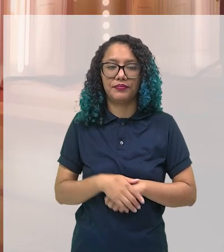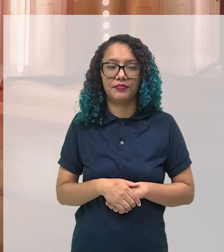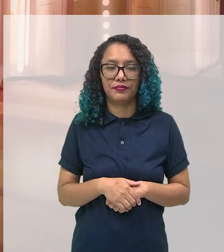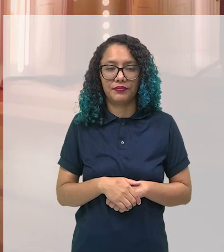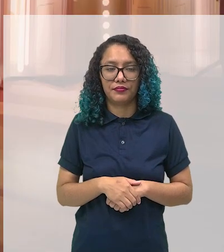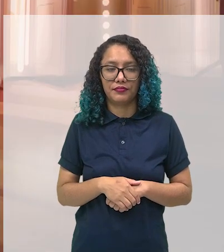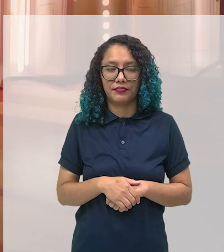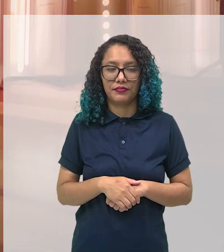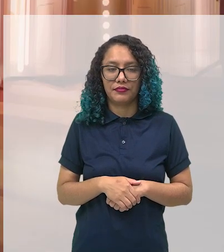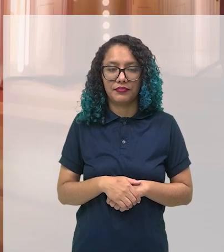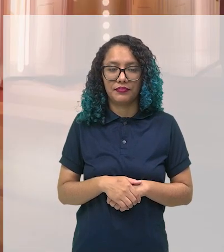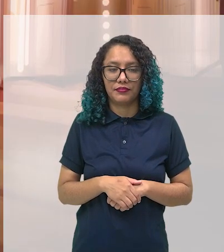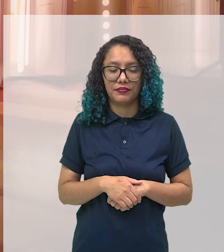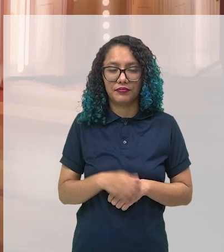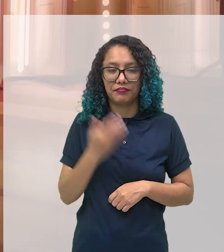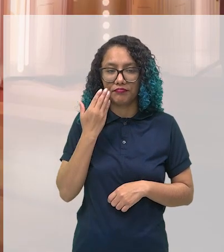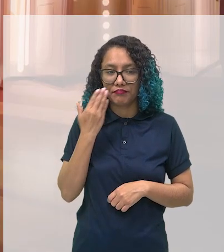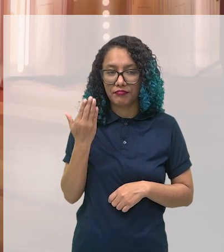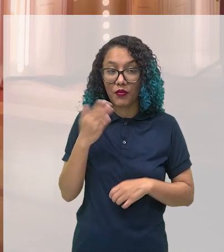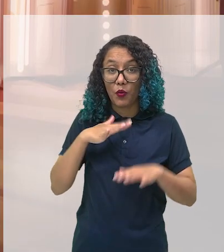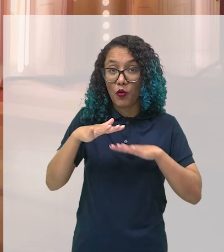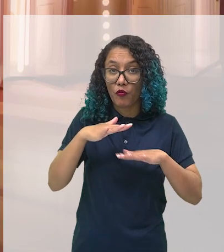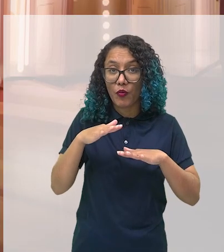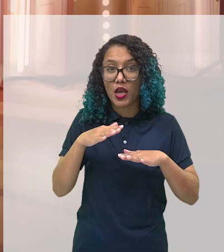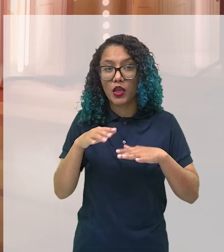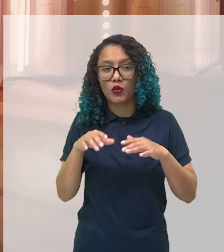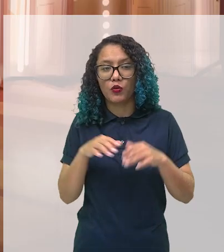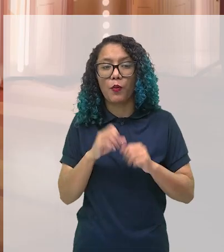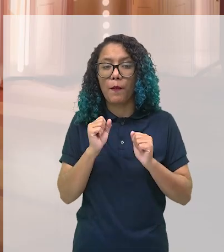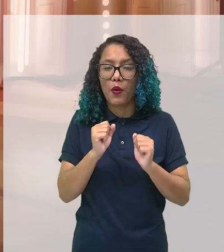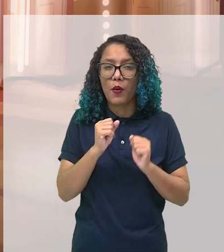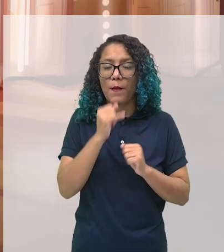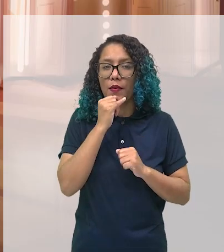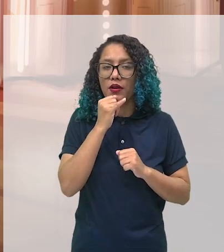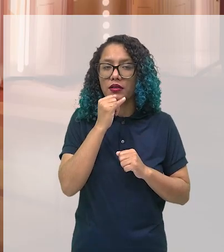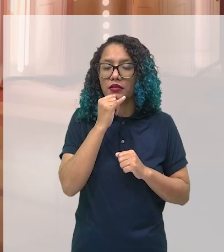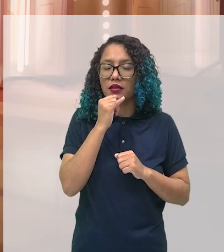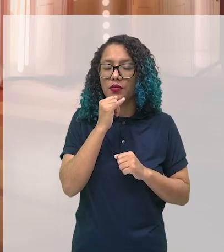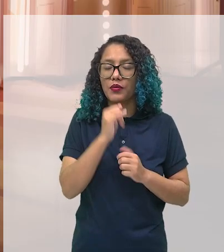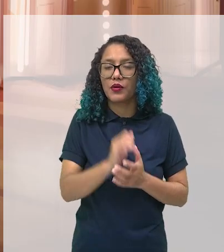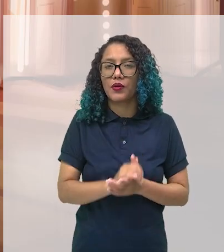essa variação dos passos, né? Você pode, ao mesmo tempo, também